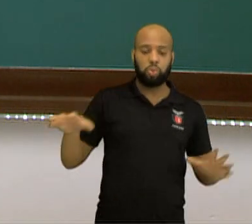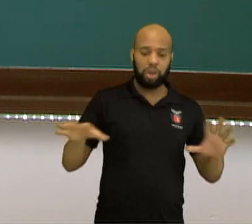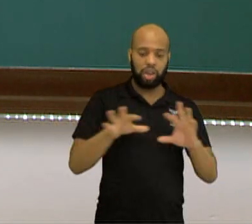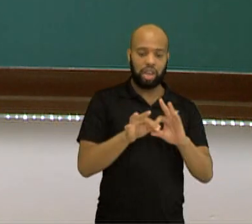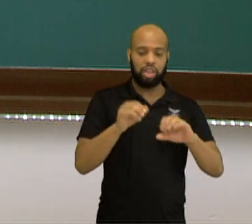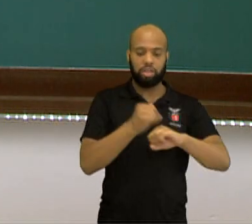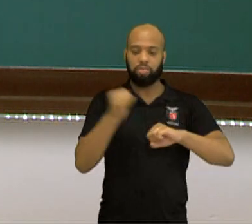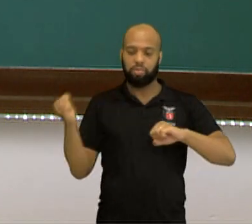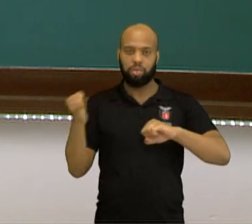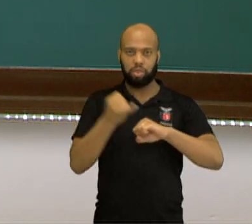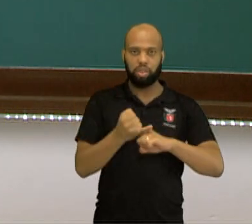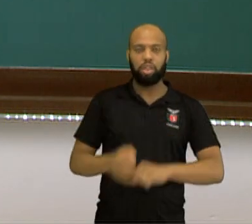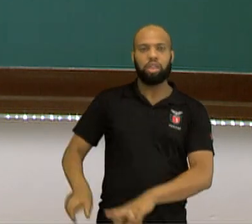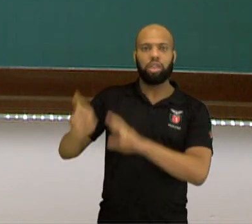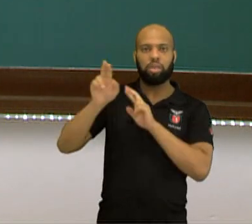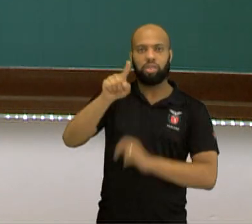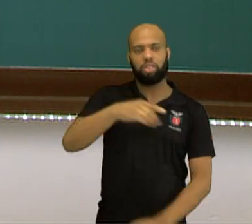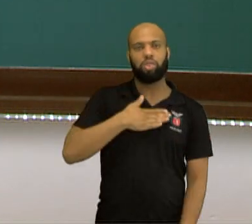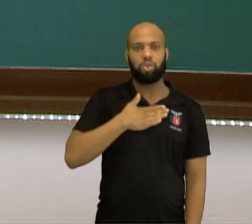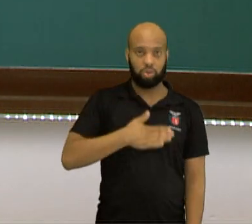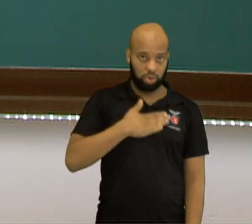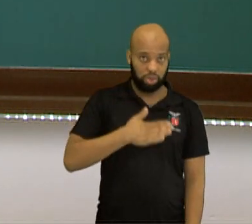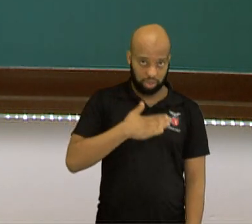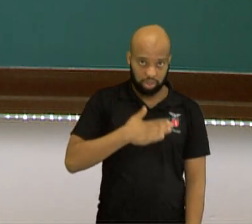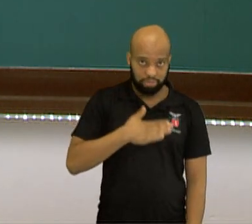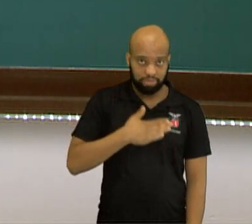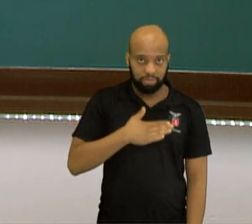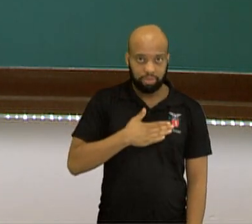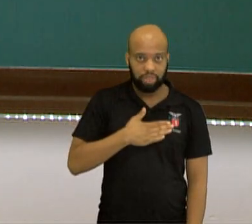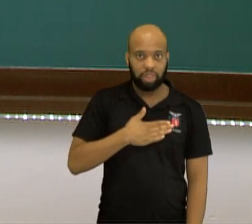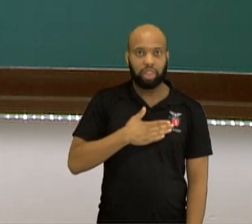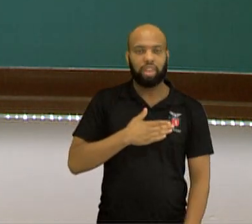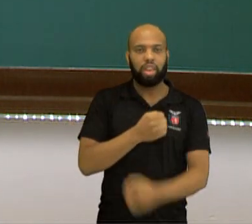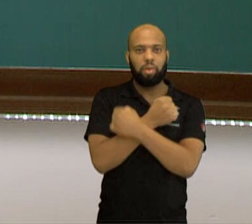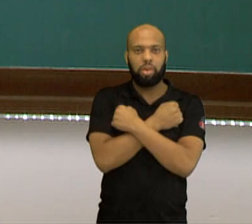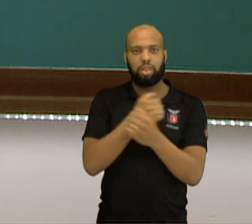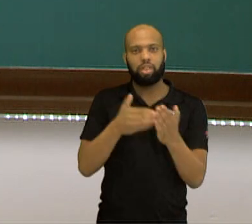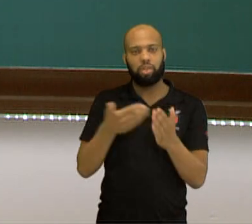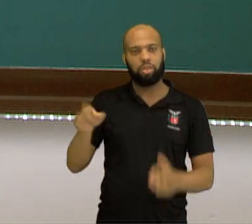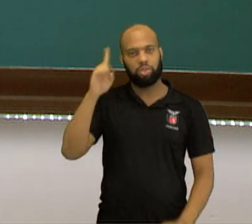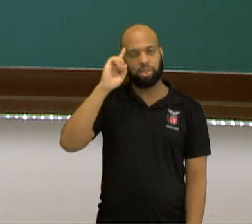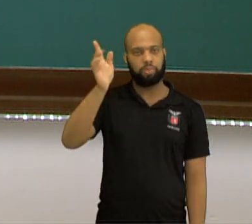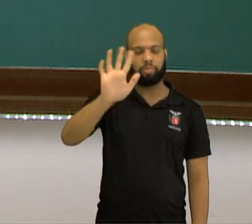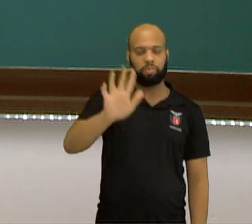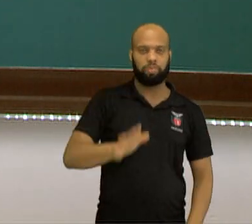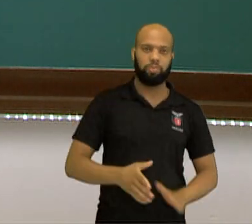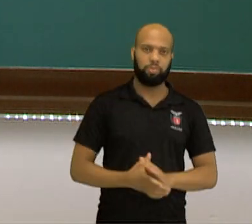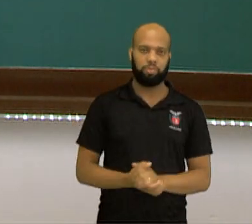ligações iônicas. Eu espero que vocês tenham gostado e fica aqui um grande abraço, até a próxima.